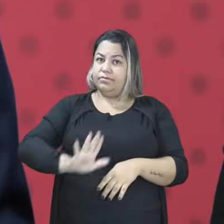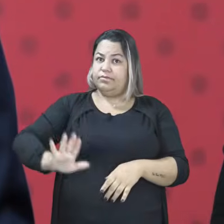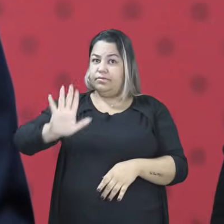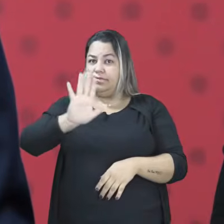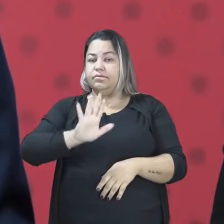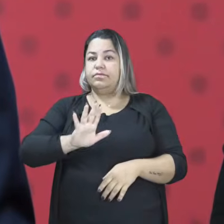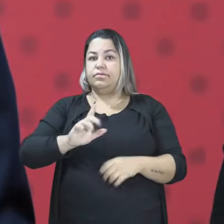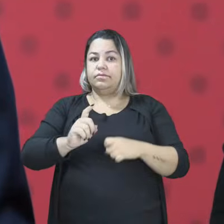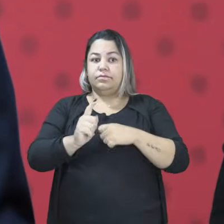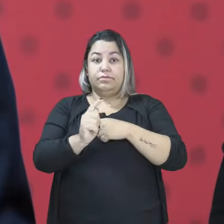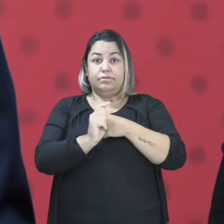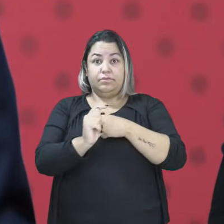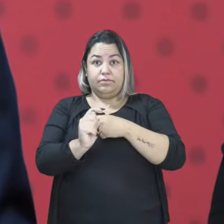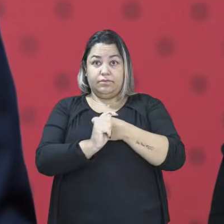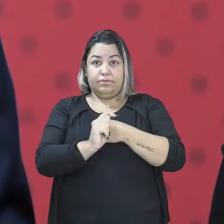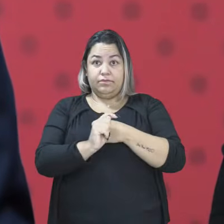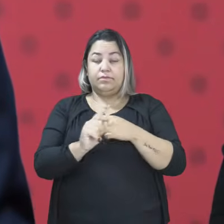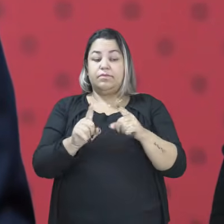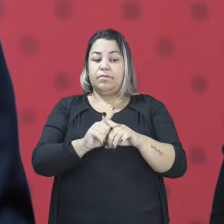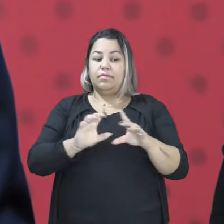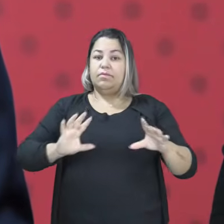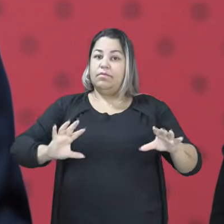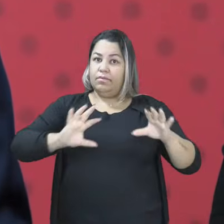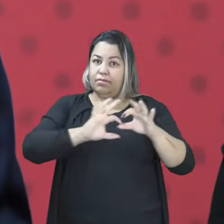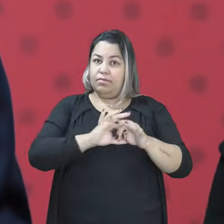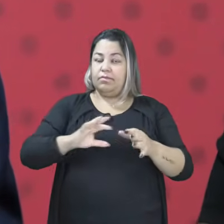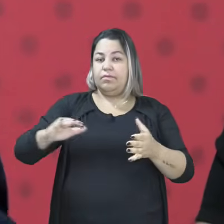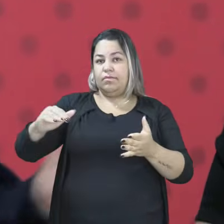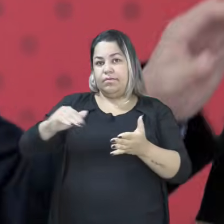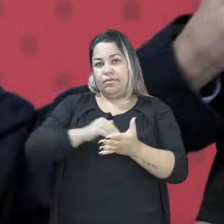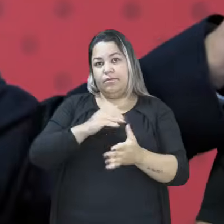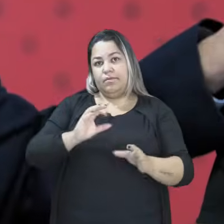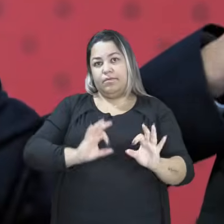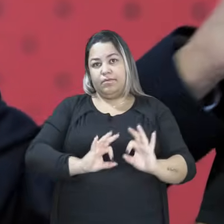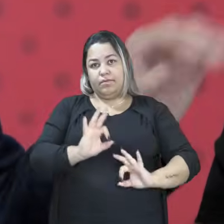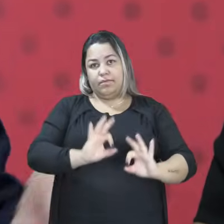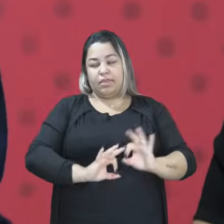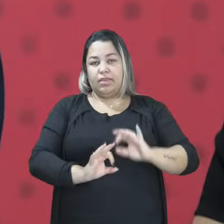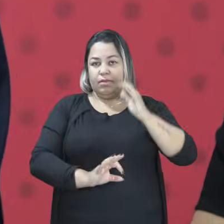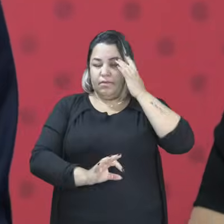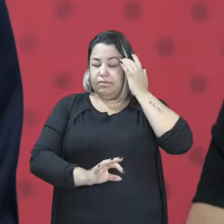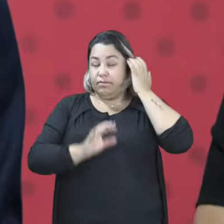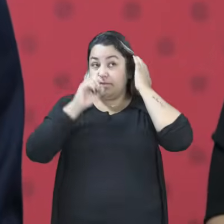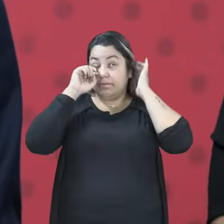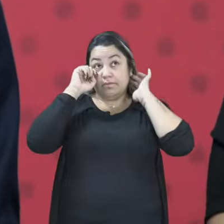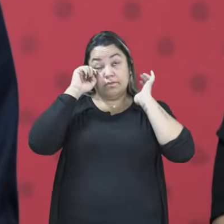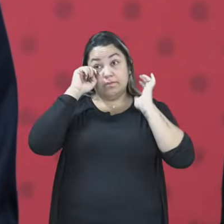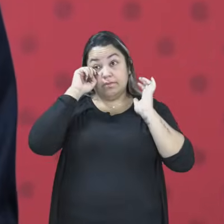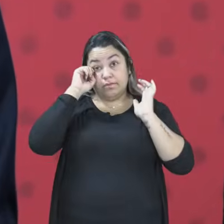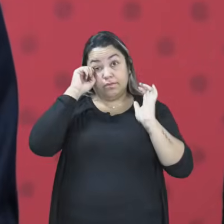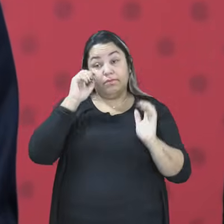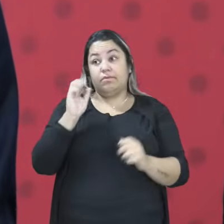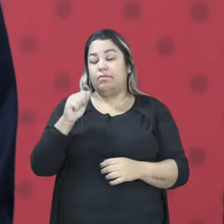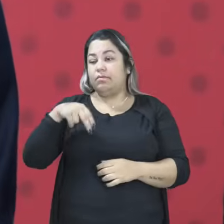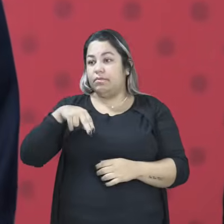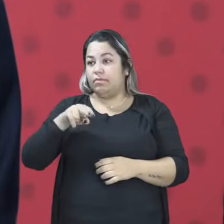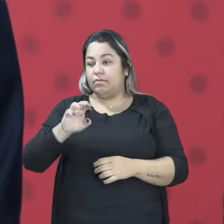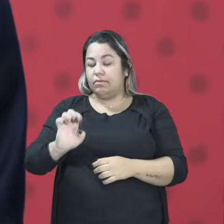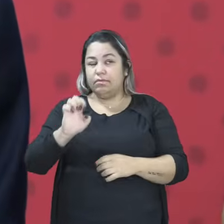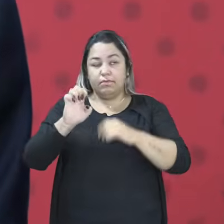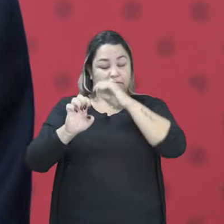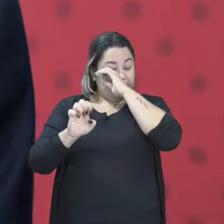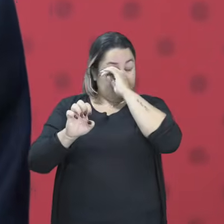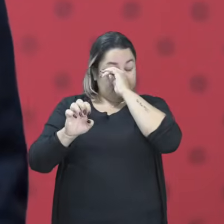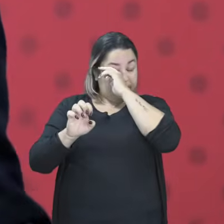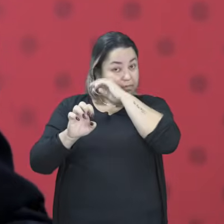Executiva, e que é vinculado à Secretaria de Organização. Anne pode dar uma informação